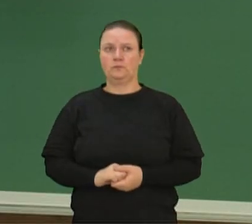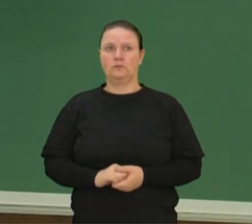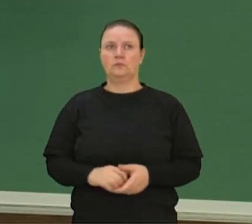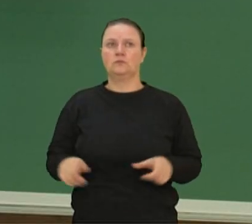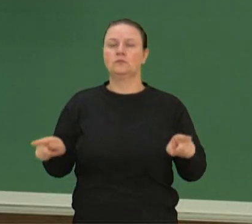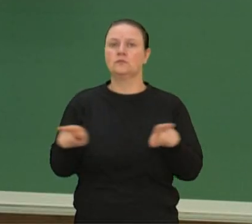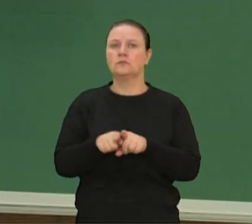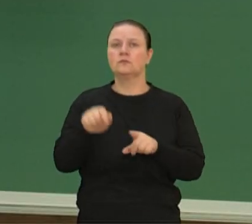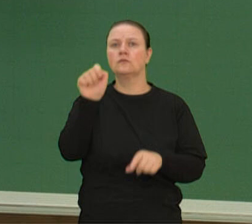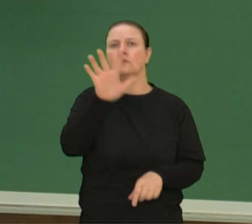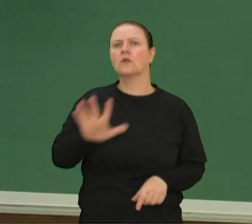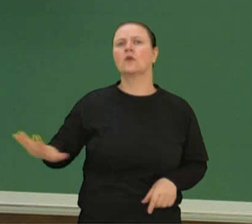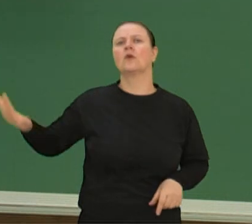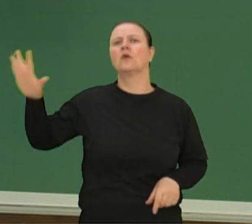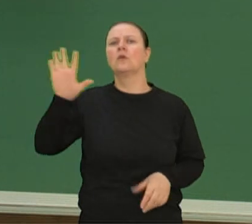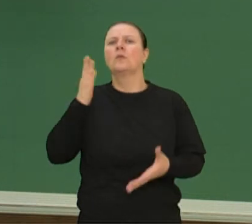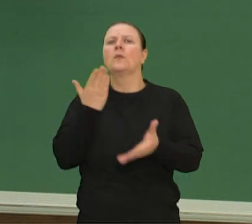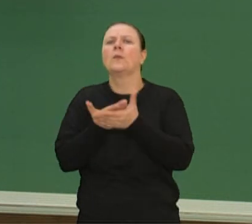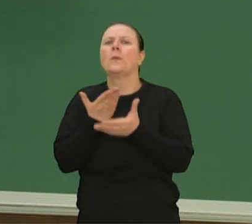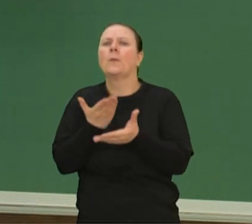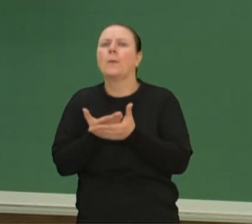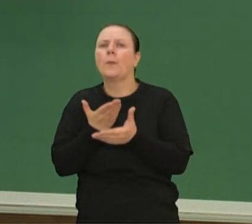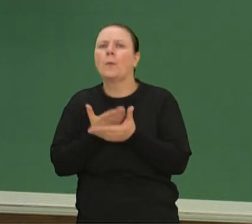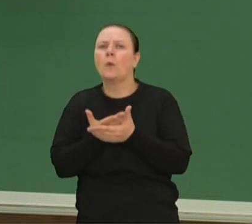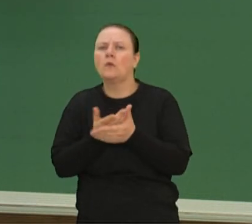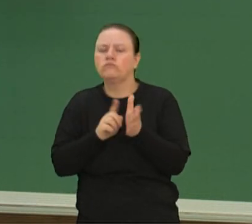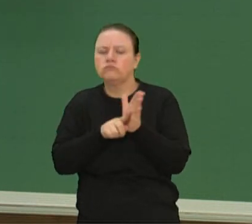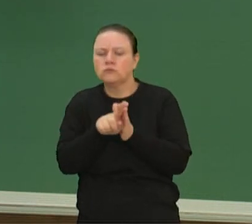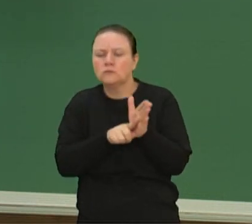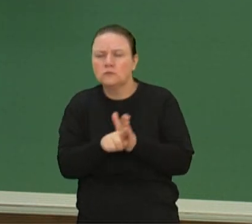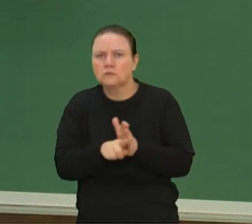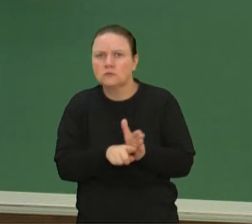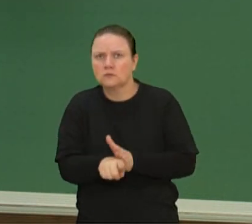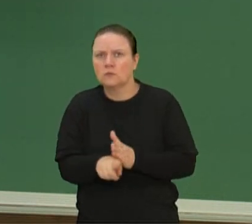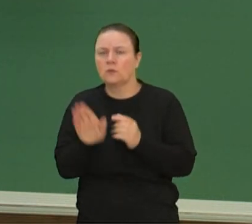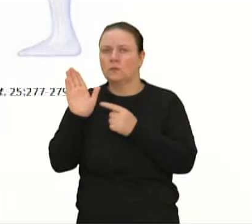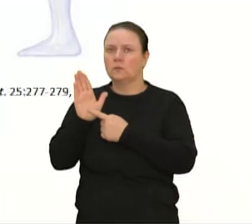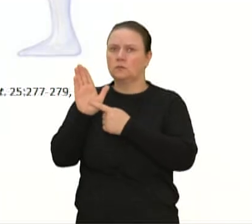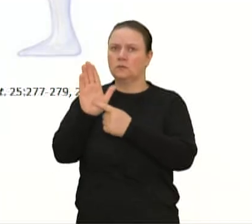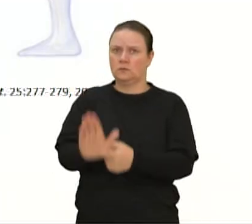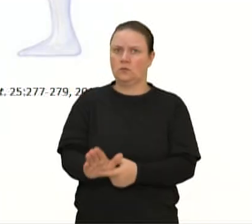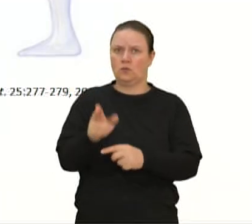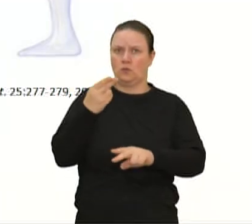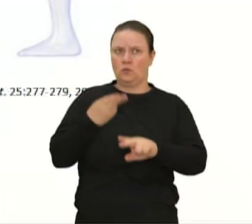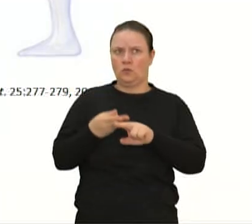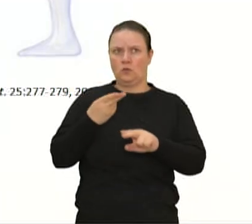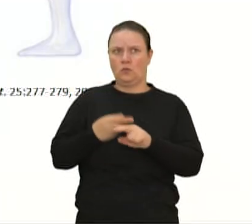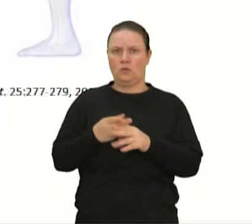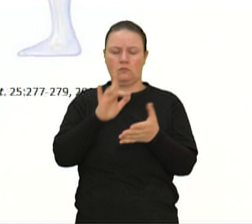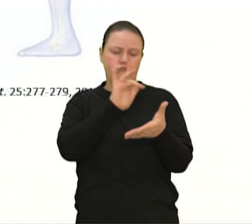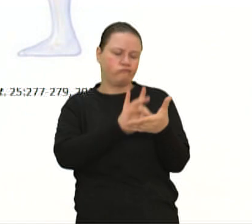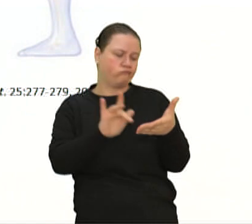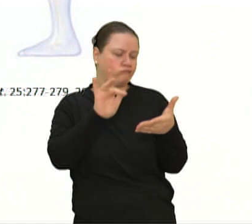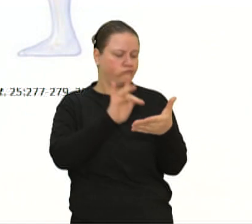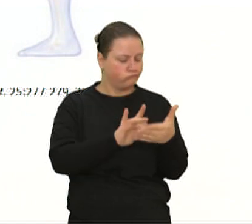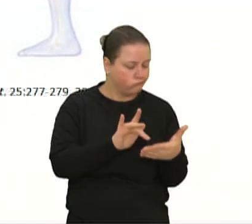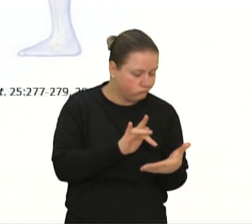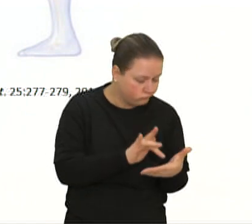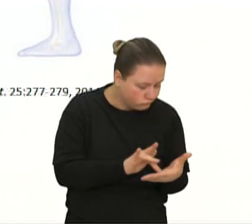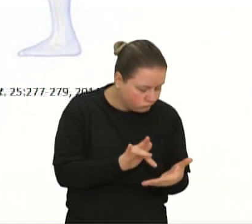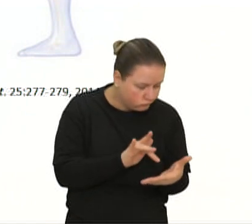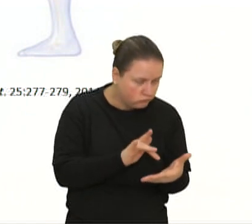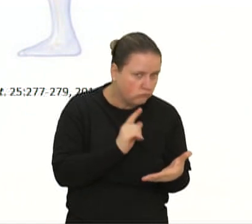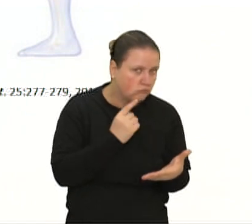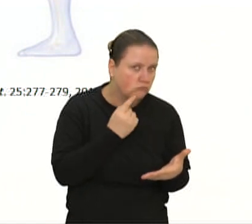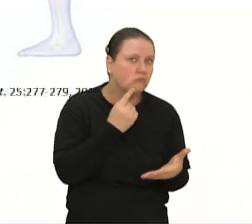Aqui é uma imagem de um estudo que foi feito para mostrar que o uso do celular com uma inclinação da